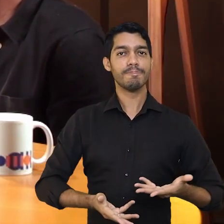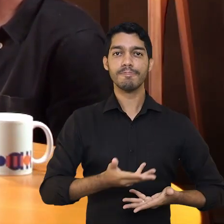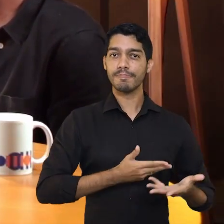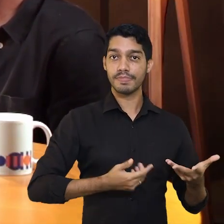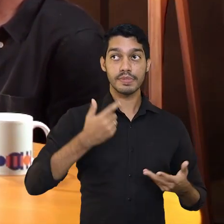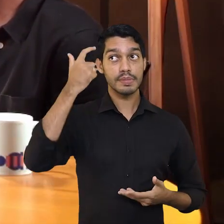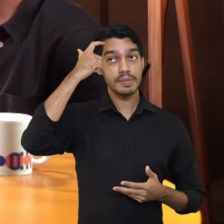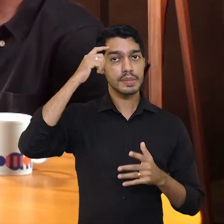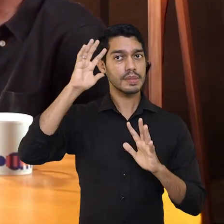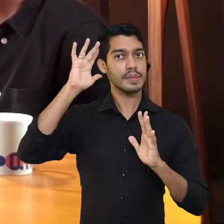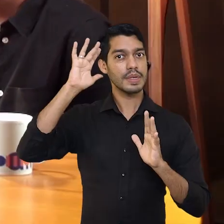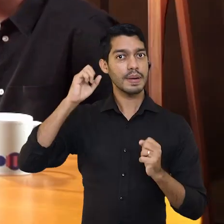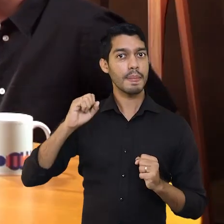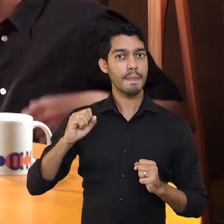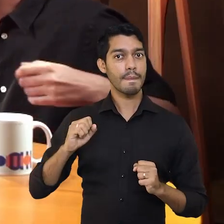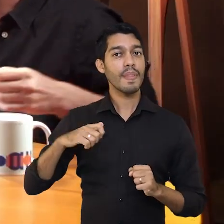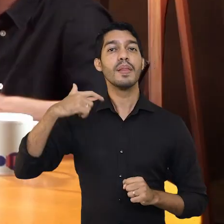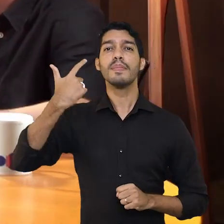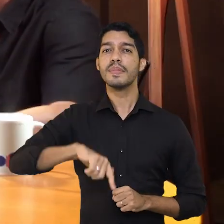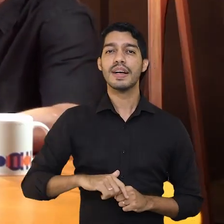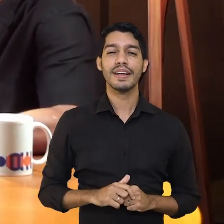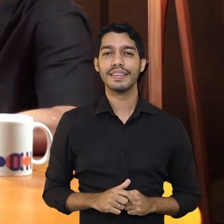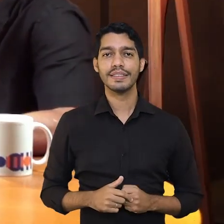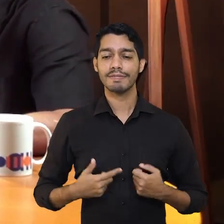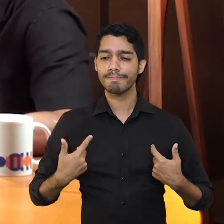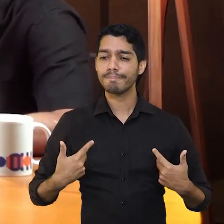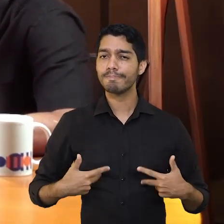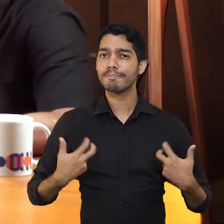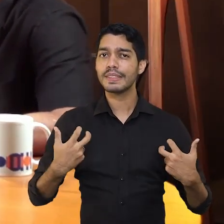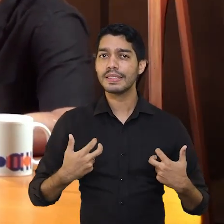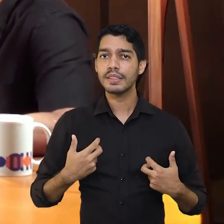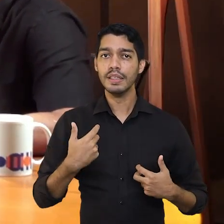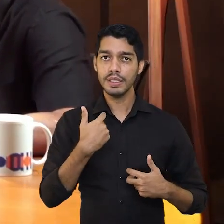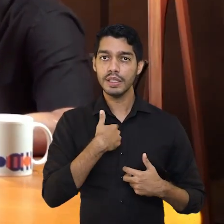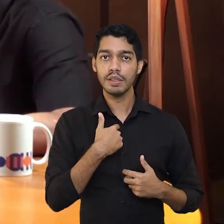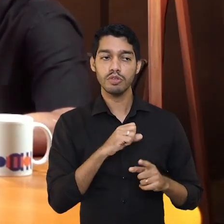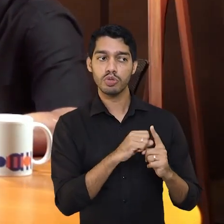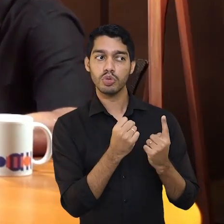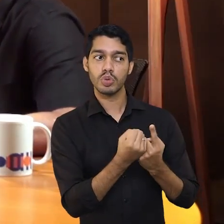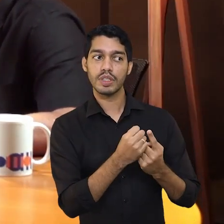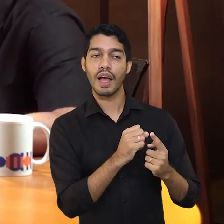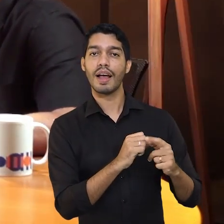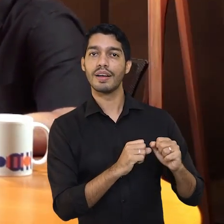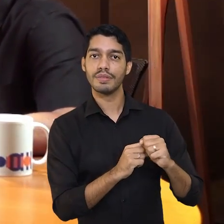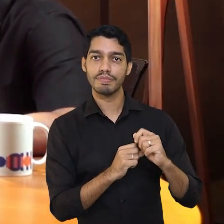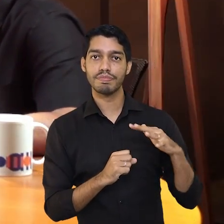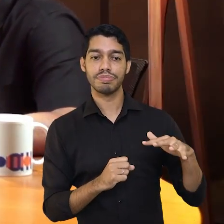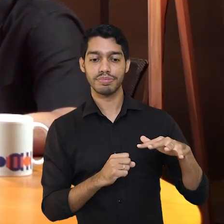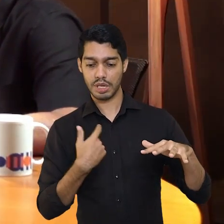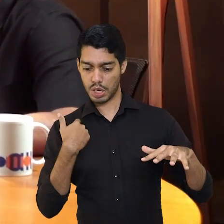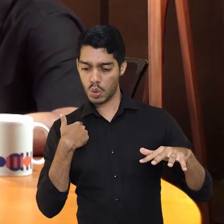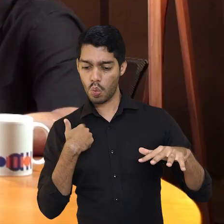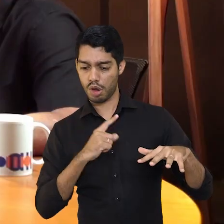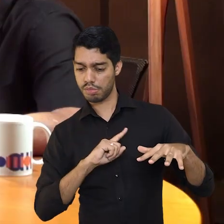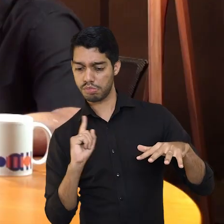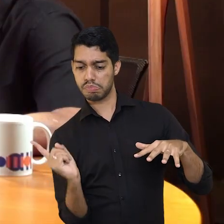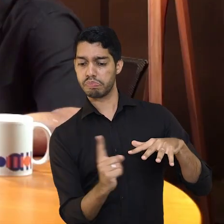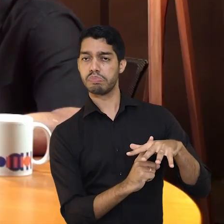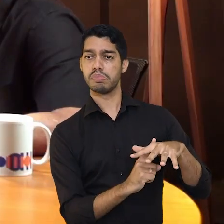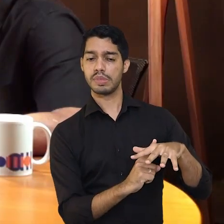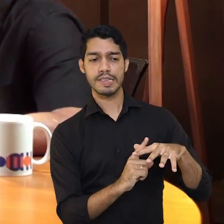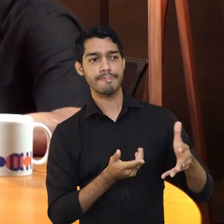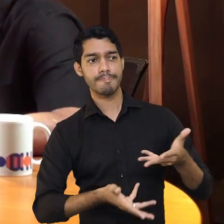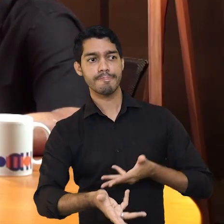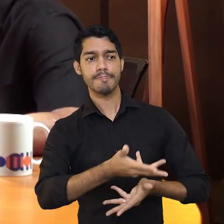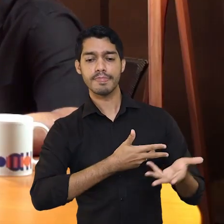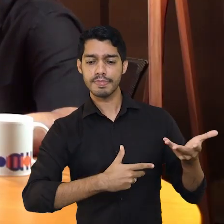sinto, sentar aqui nesse lugar, conviver com esses pensamentos que eu tenho. Depois a gente passa para uma fase em que ele começa a se perceber como parte